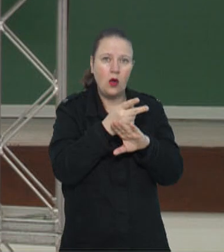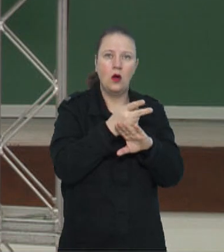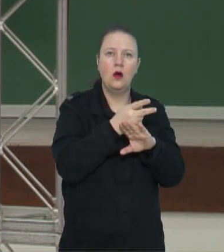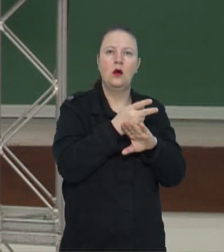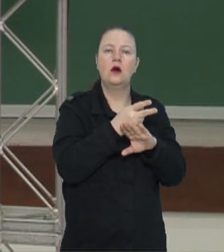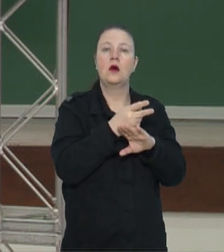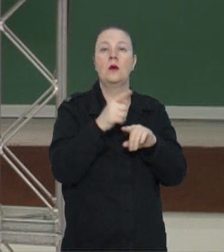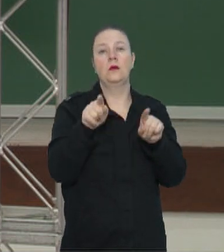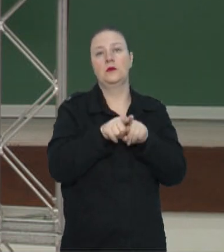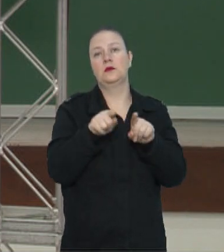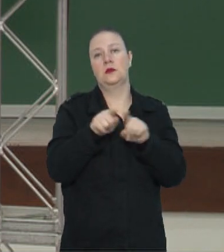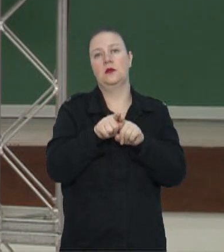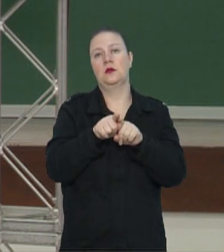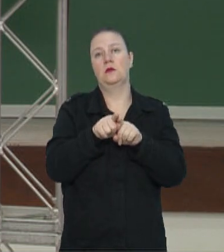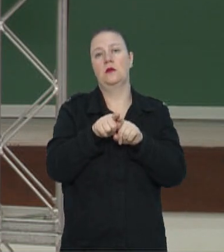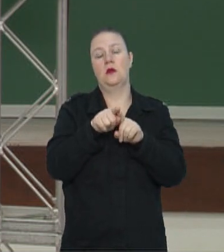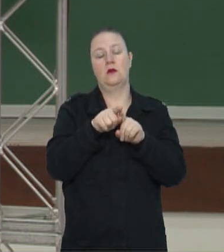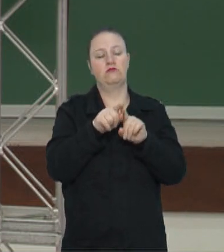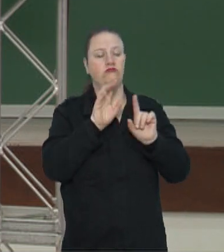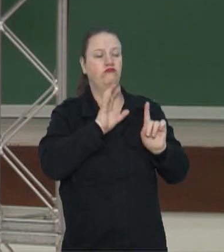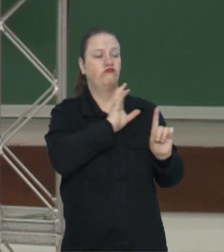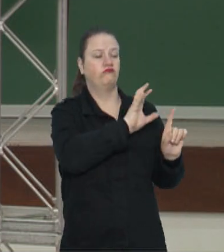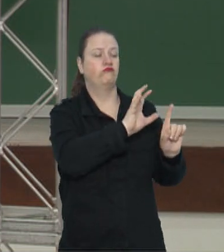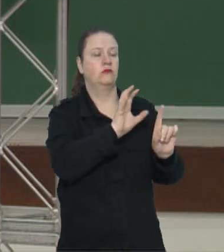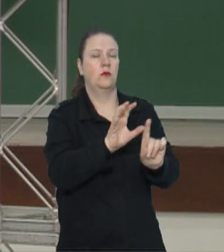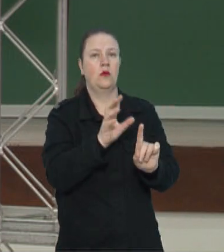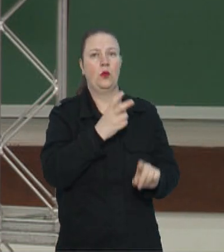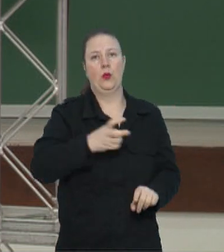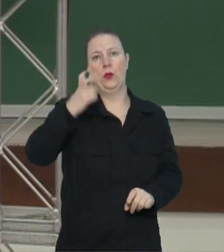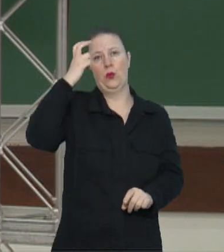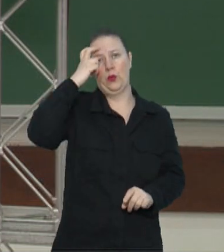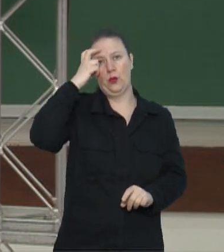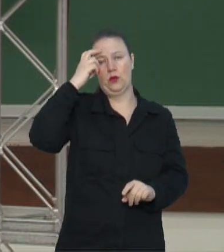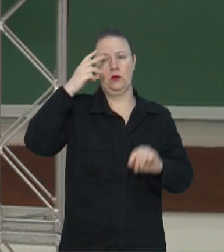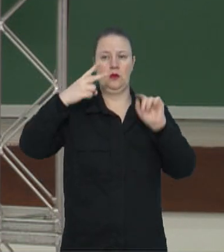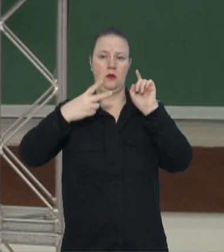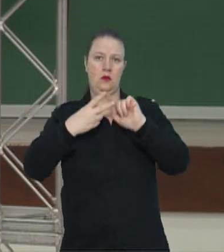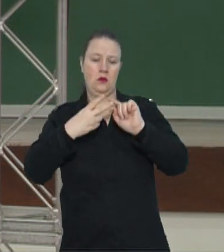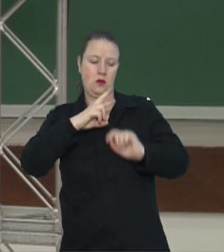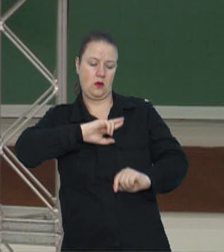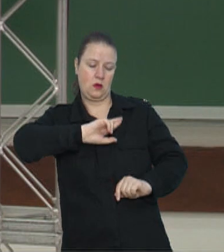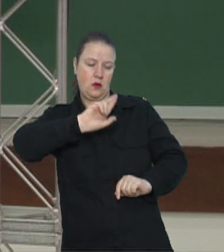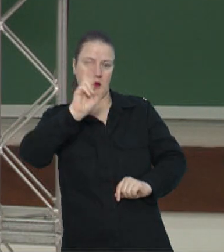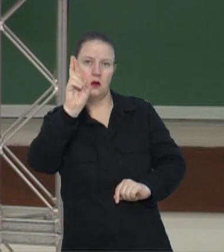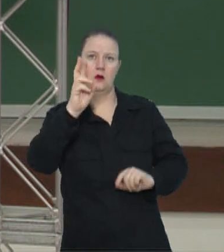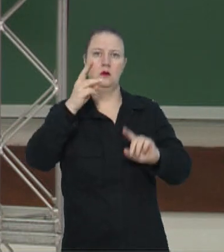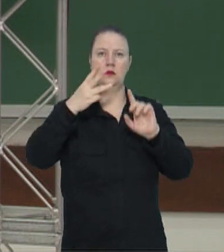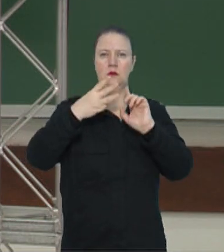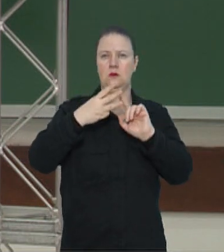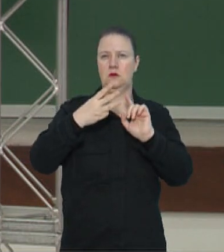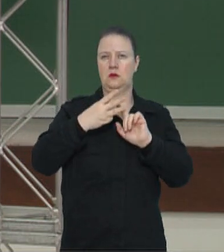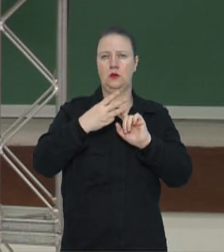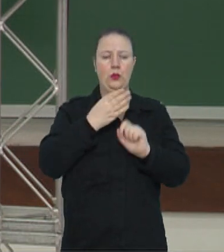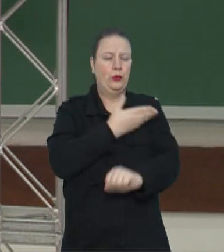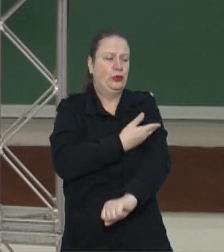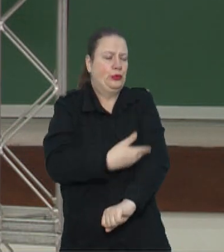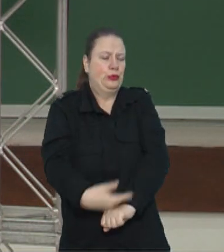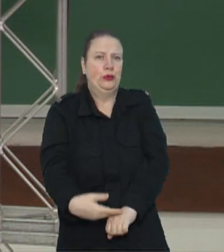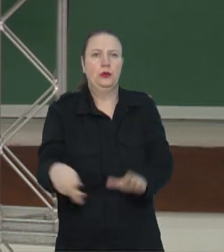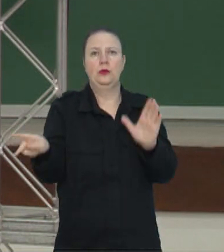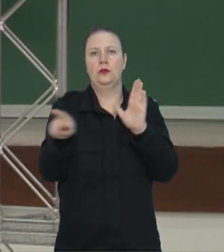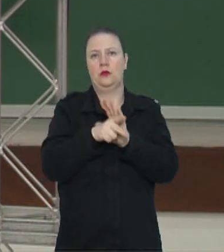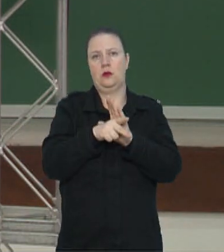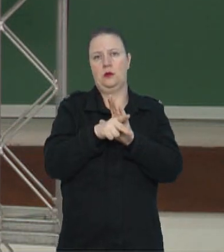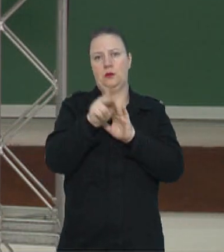cultural, religiosa e tudo mais, porque é um conjunto daquele grupo étnico que vem compor o território brasileiro enquanto